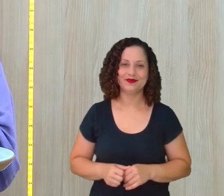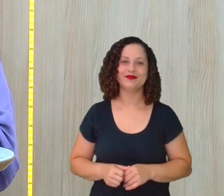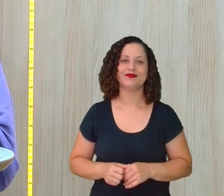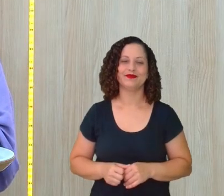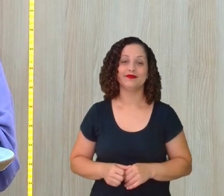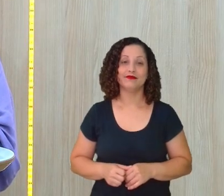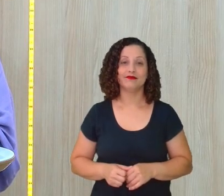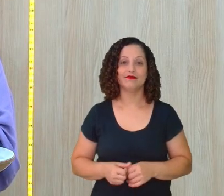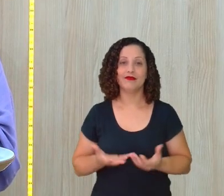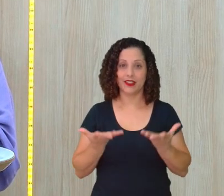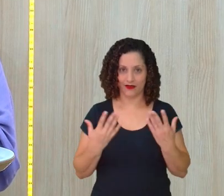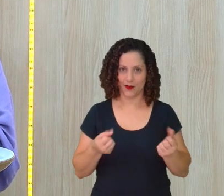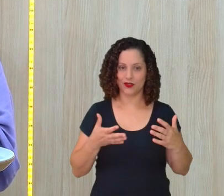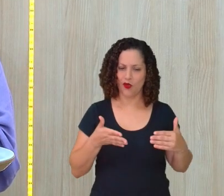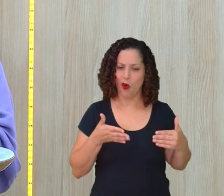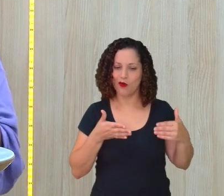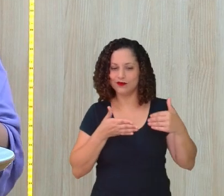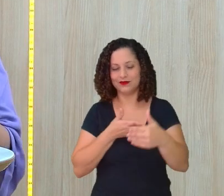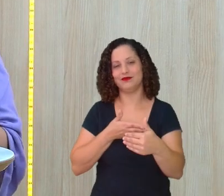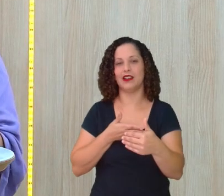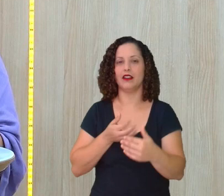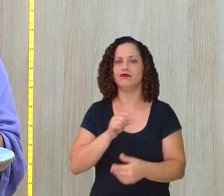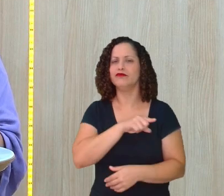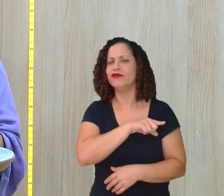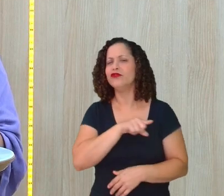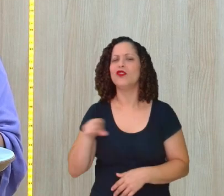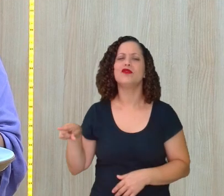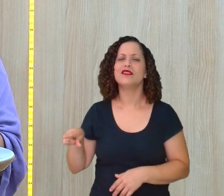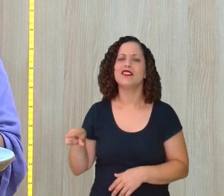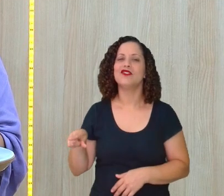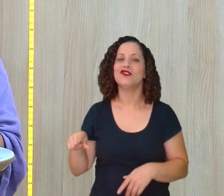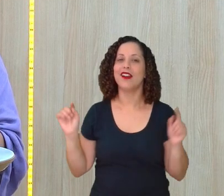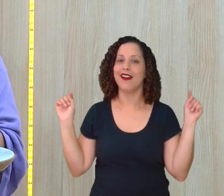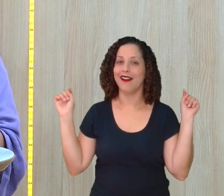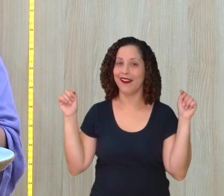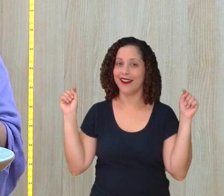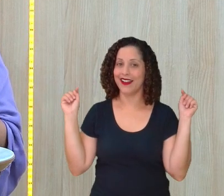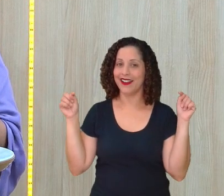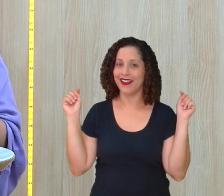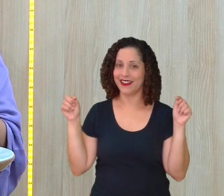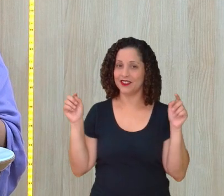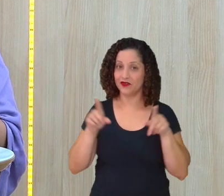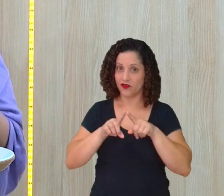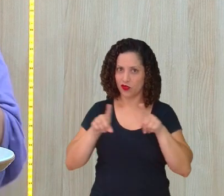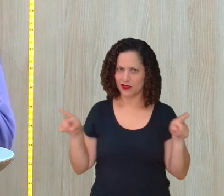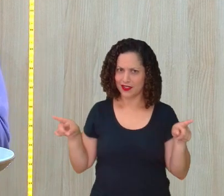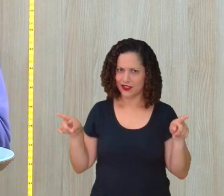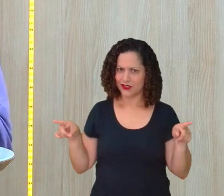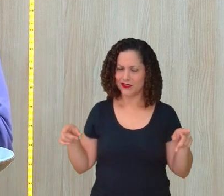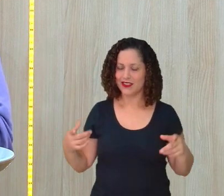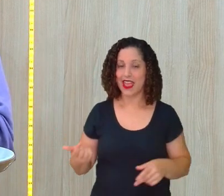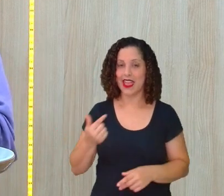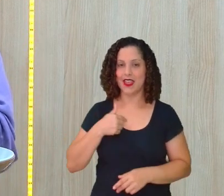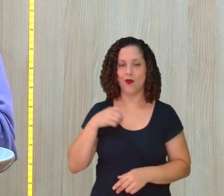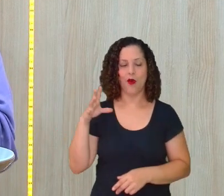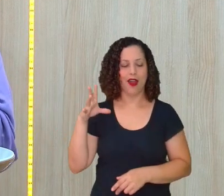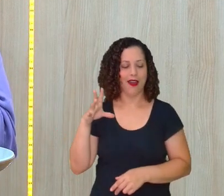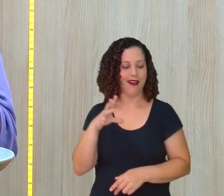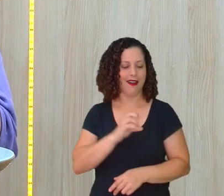mas vamos lá, continuando. Pois é, e para vocês, pessoal? Como é, hein? Eu amo